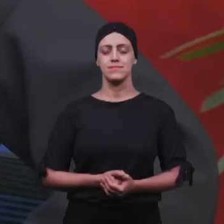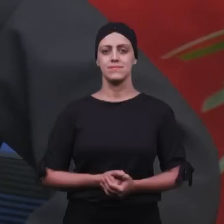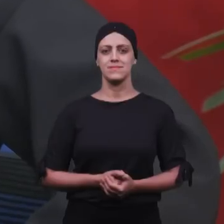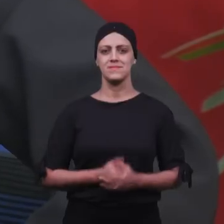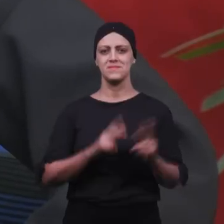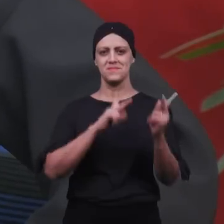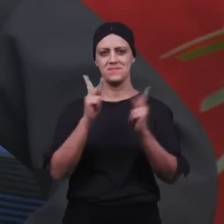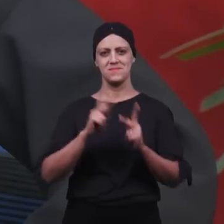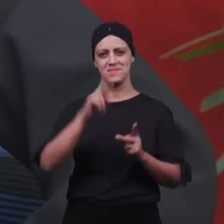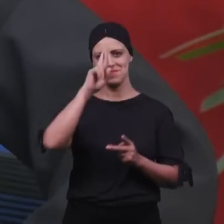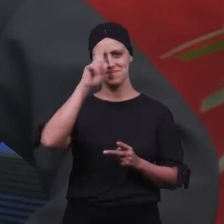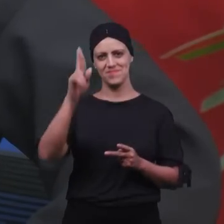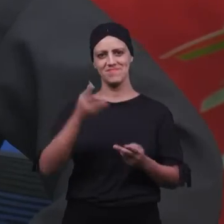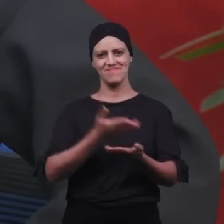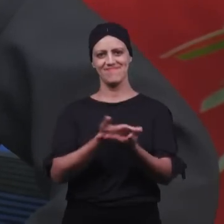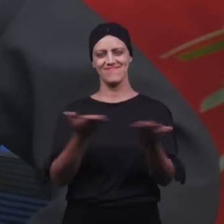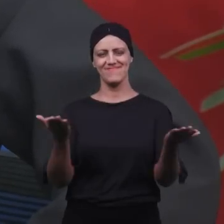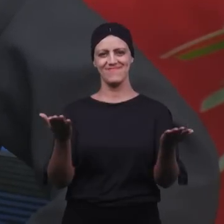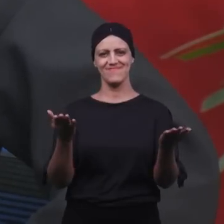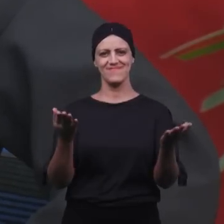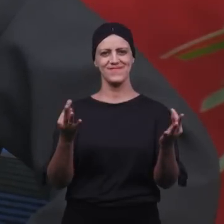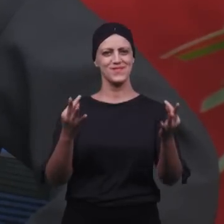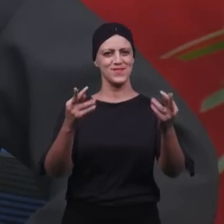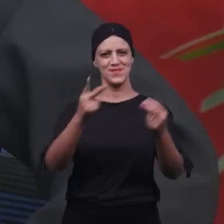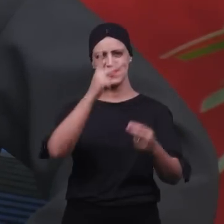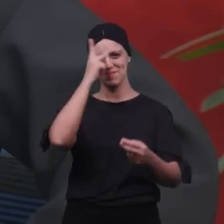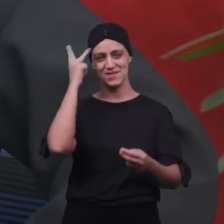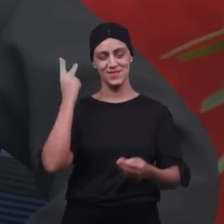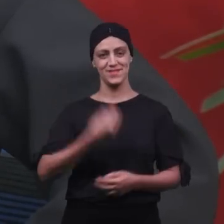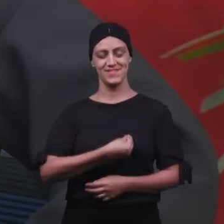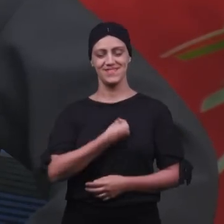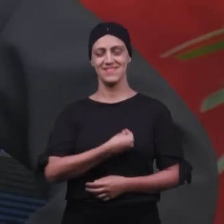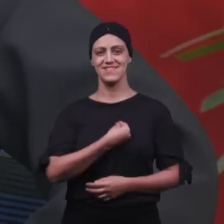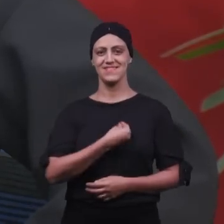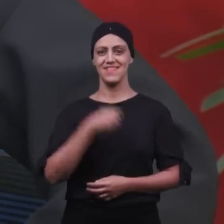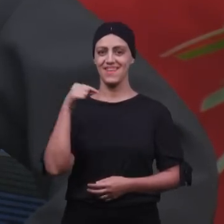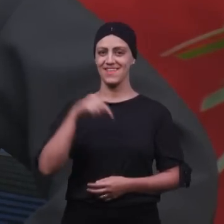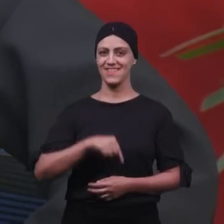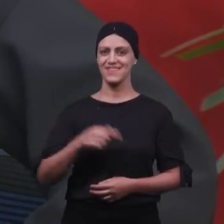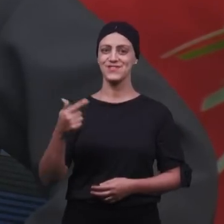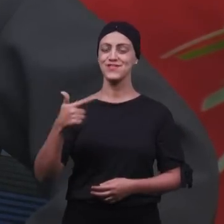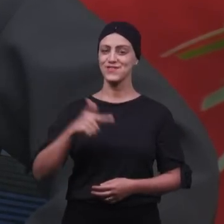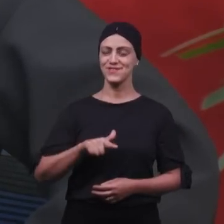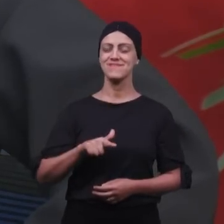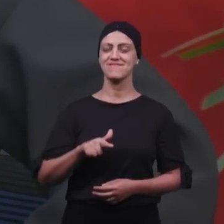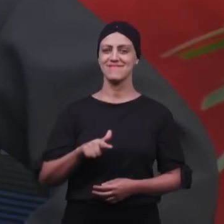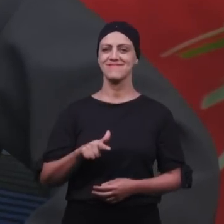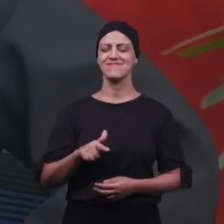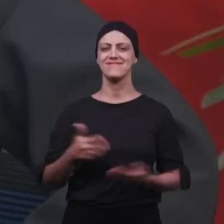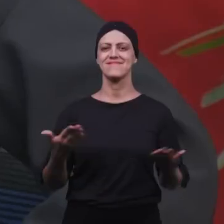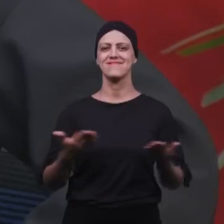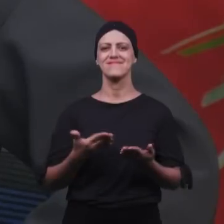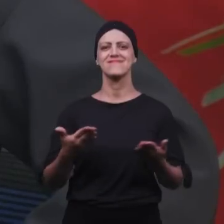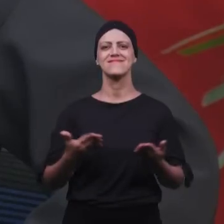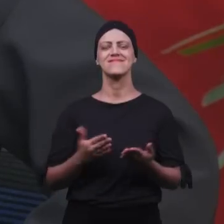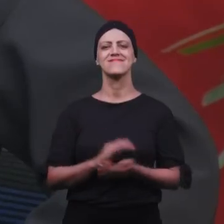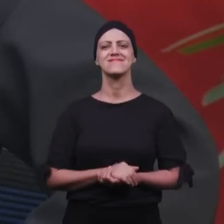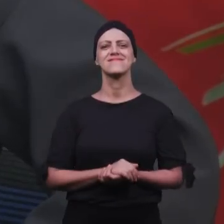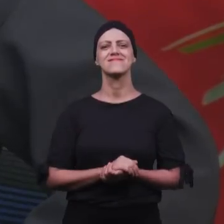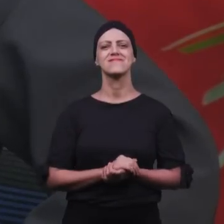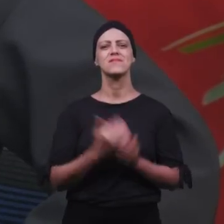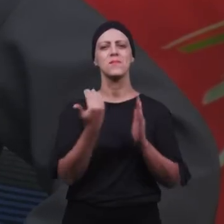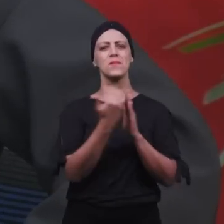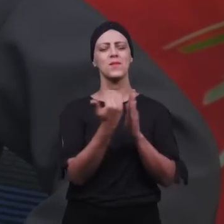paz do Senhor a todos. Estamos aqui novamente para mais um episódio, mais